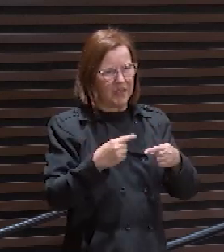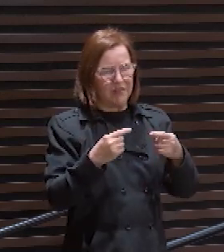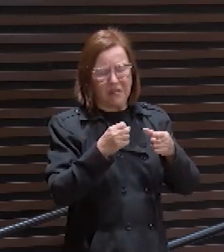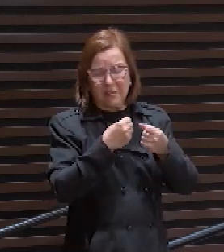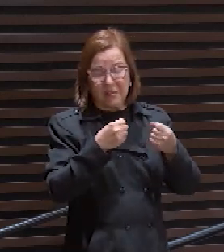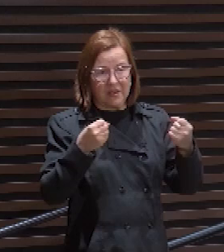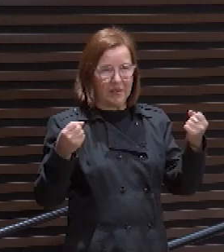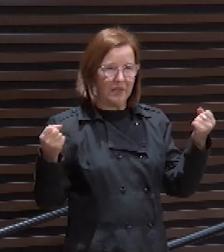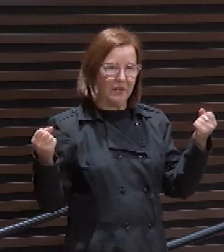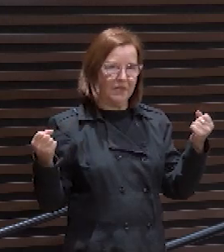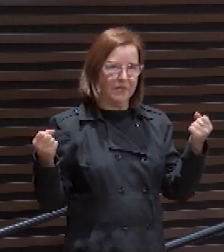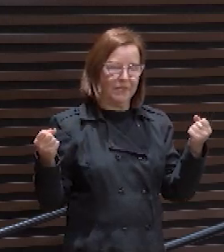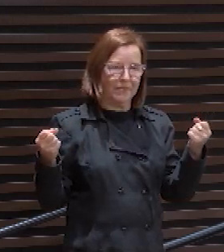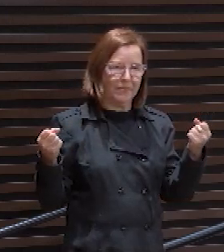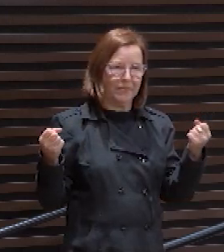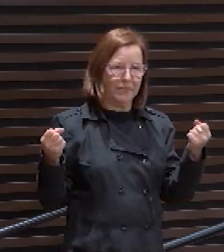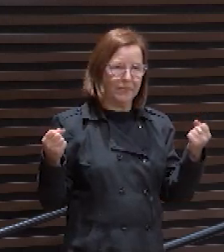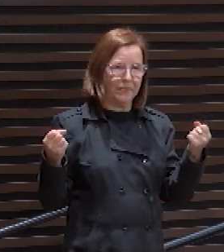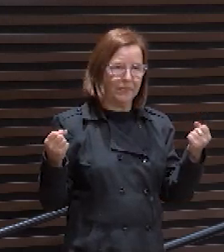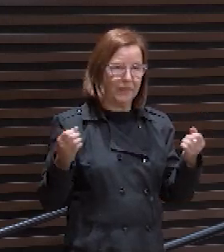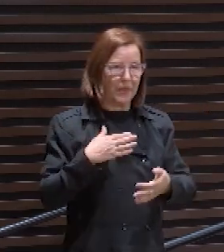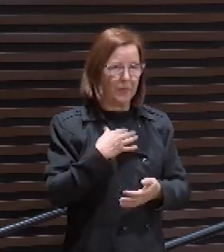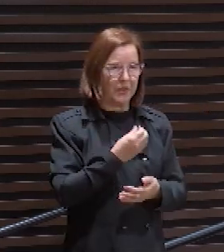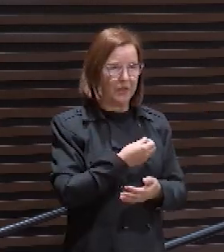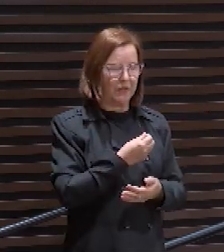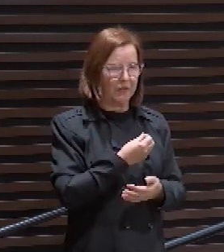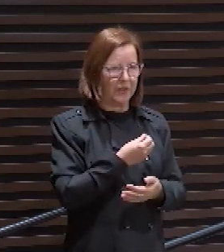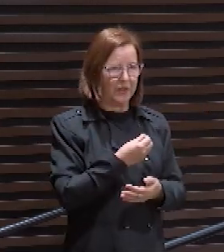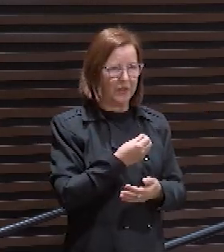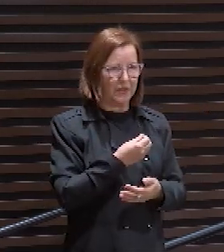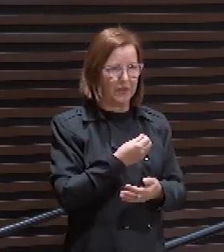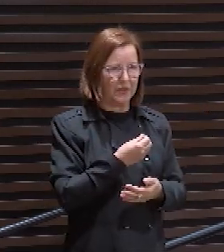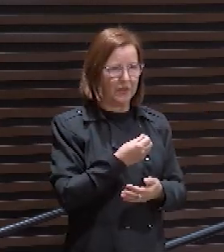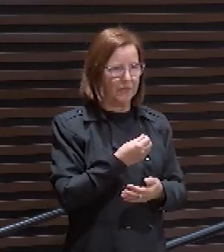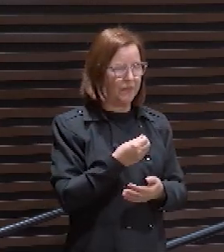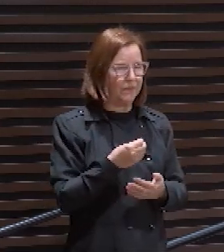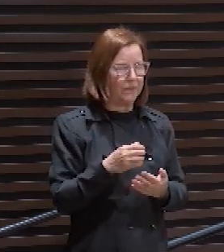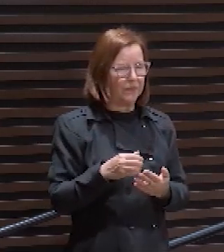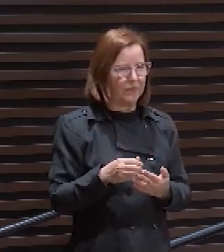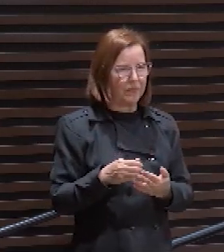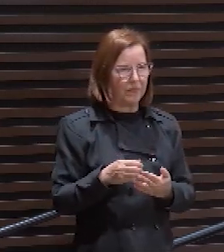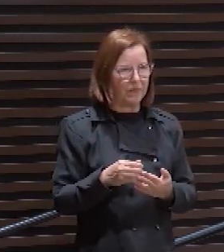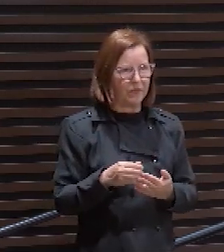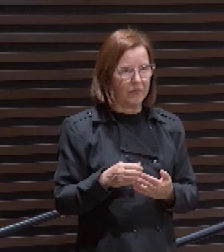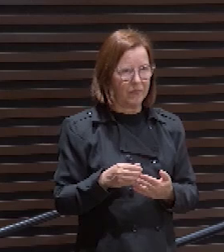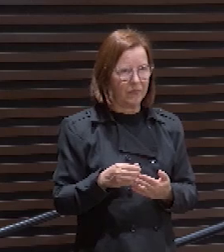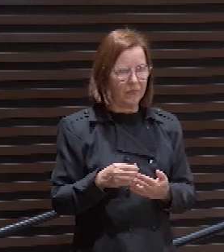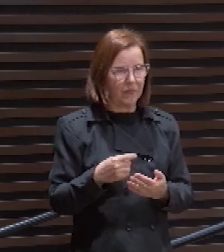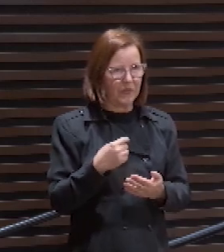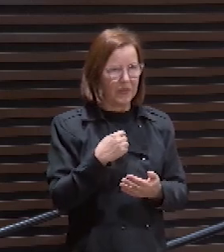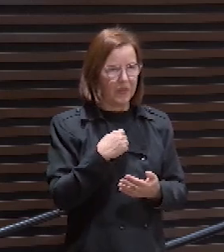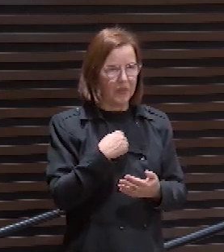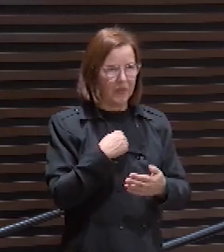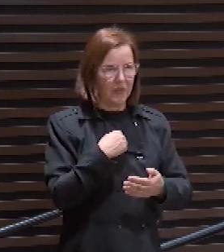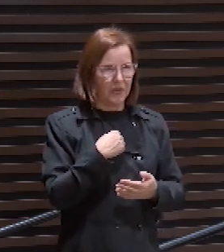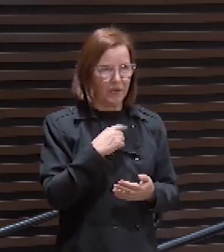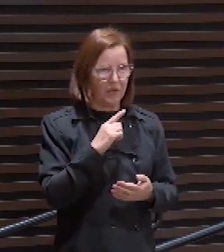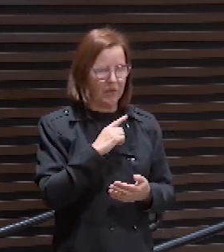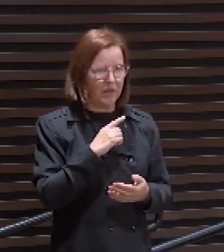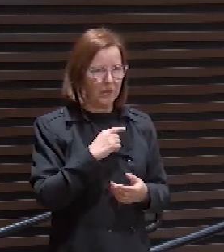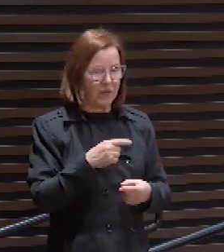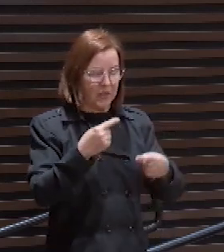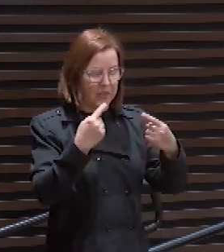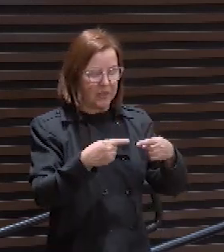grandes na minha vida como um todo, no sentido de que eu tenho tido esse desafio